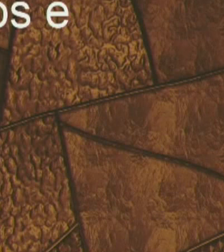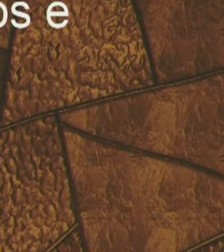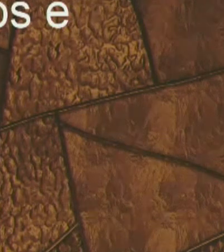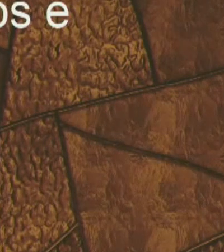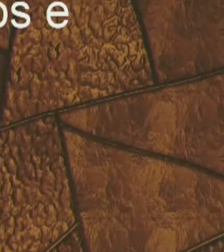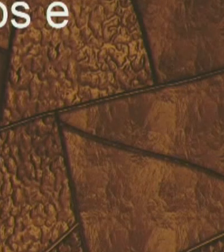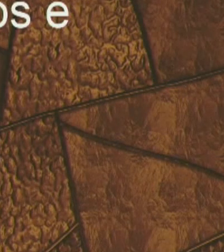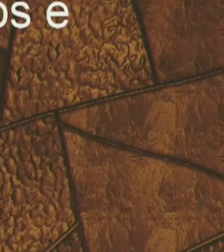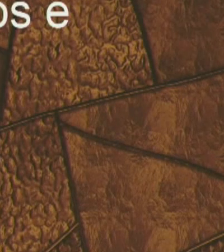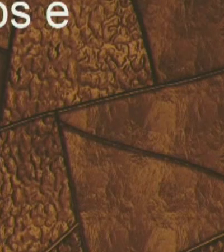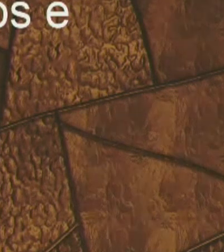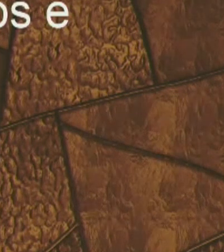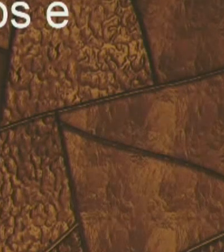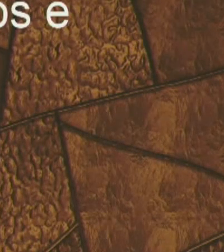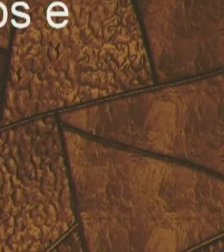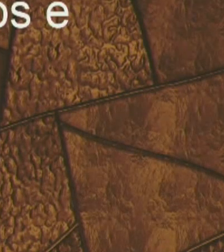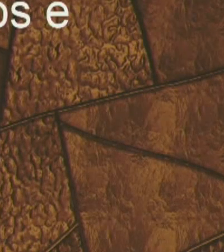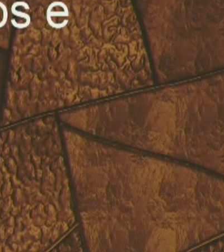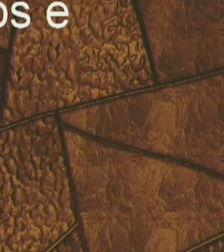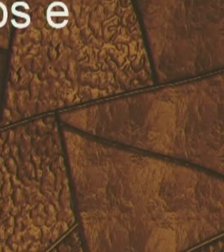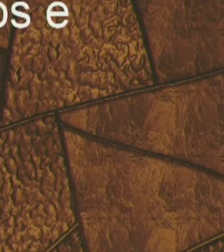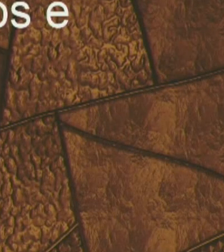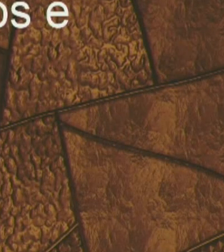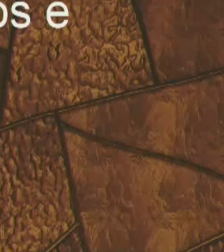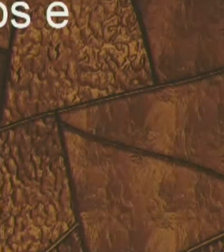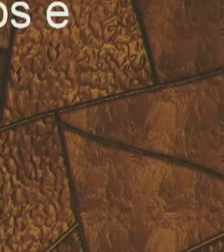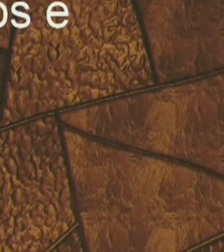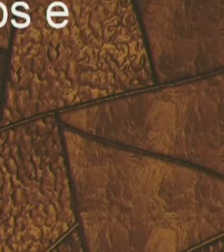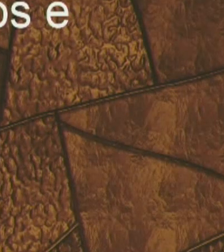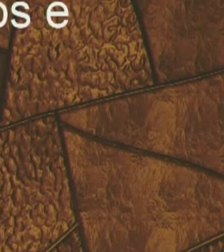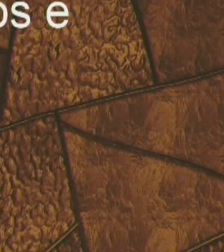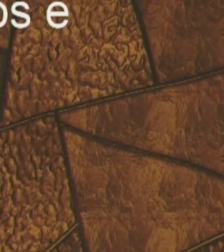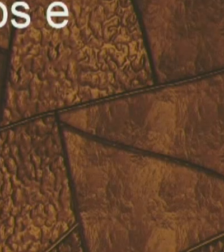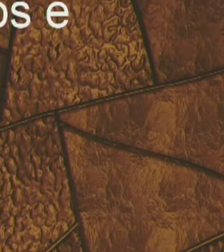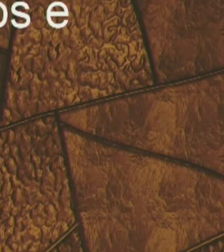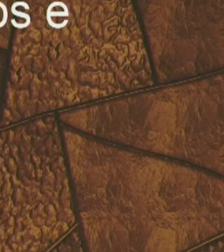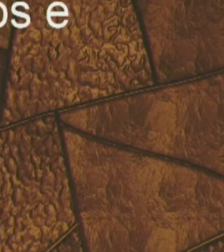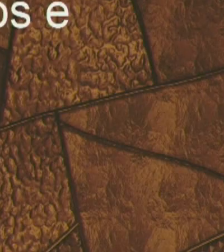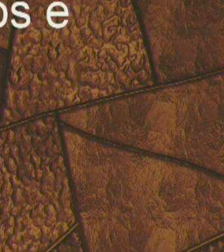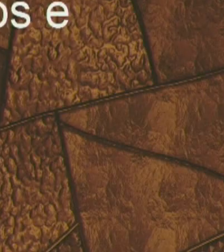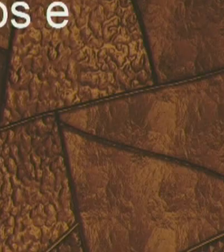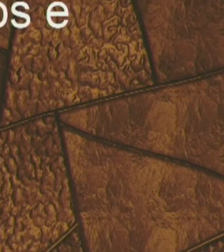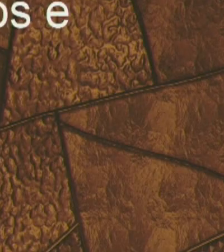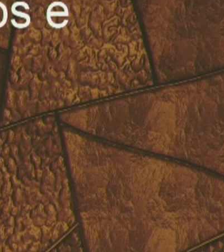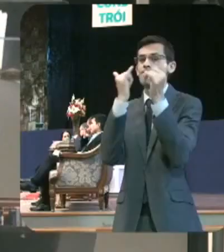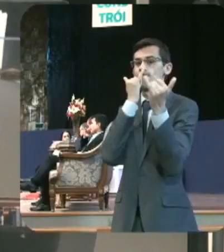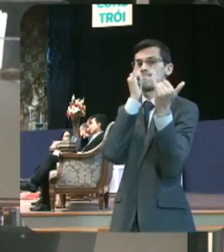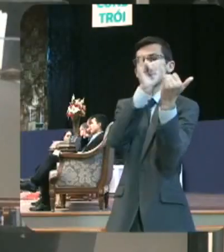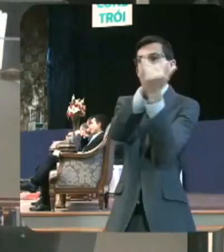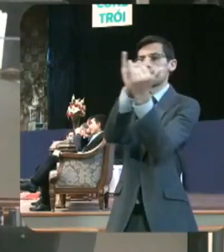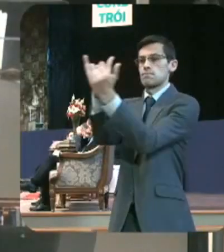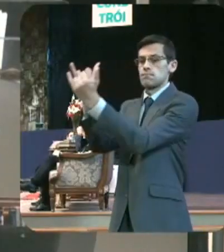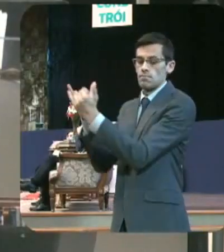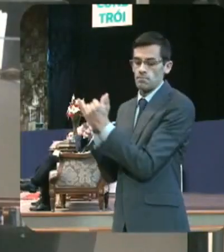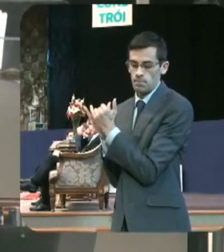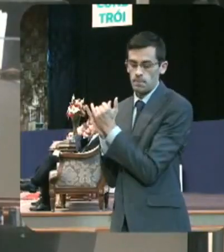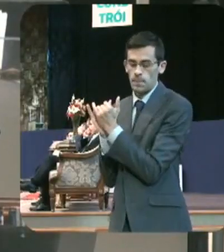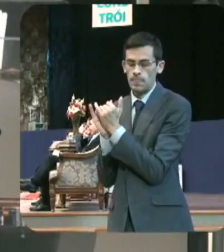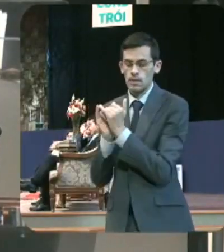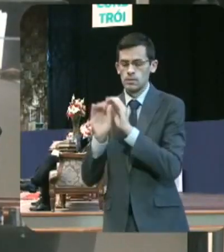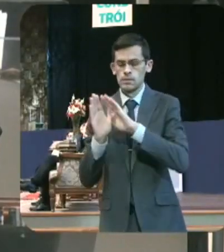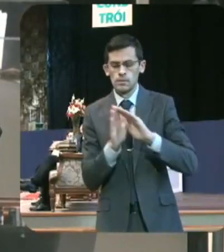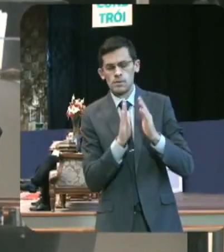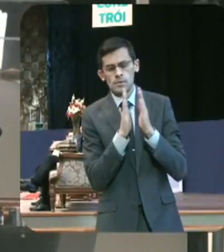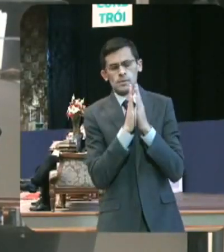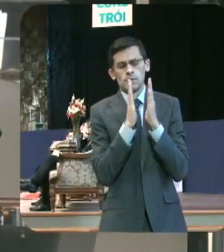Ele levou a culpa dos pecados de muitos, e orou pedindo que eles fossem perdoados. Pai